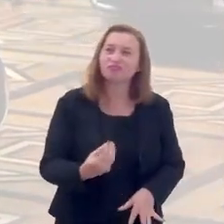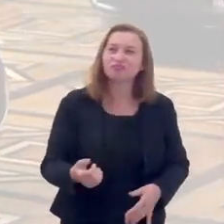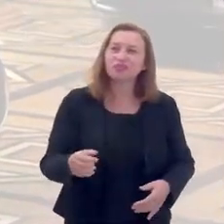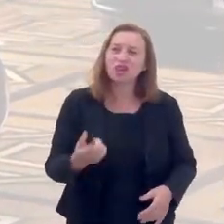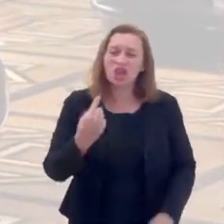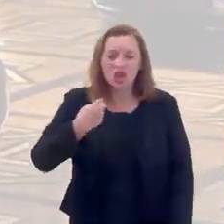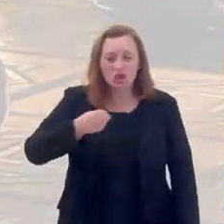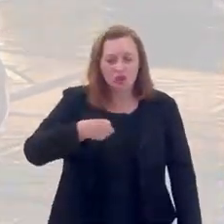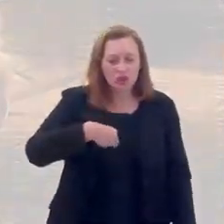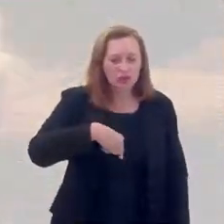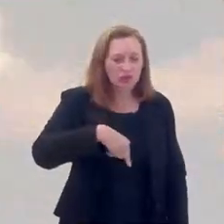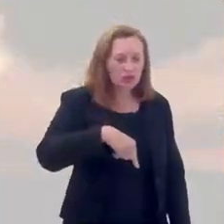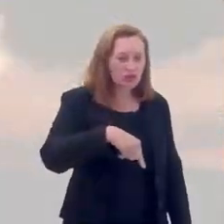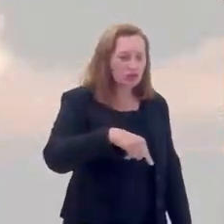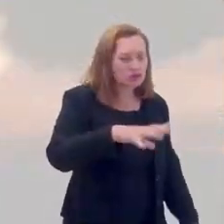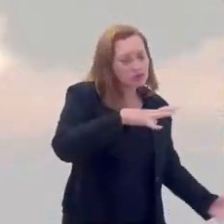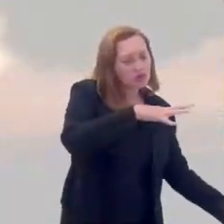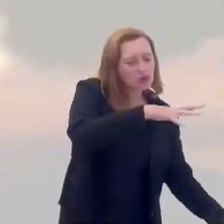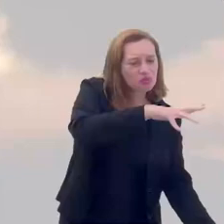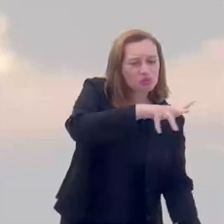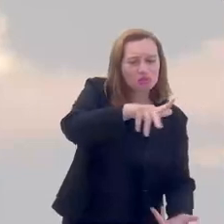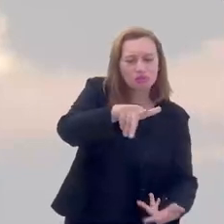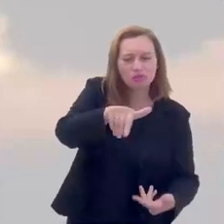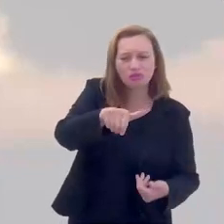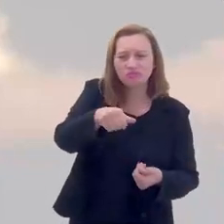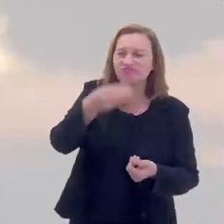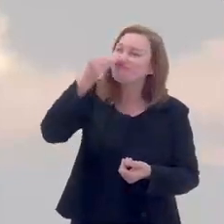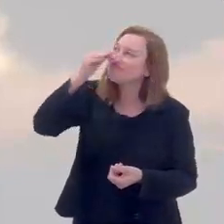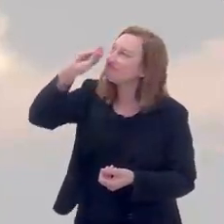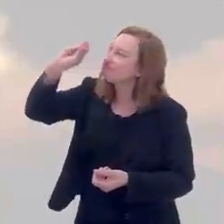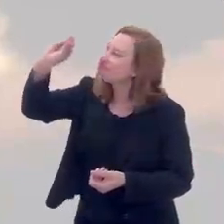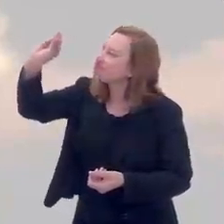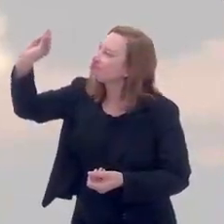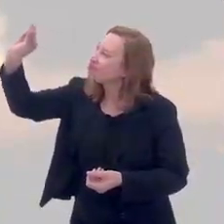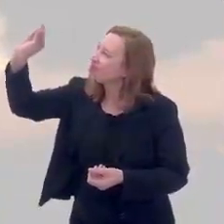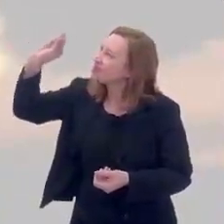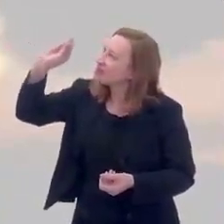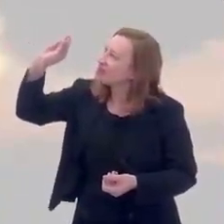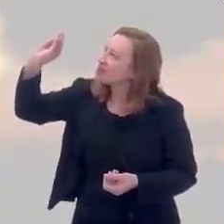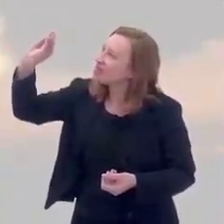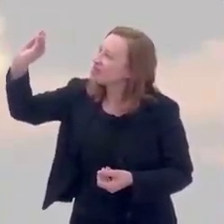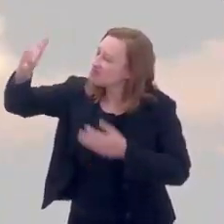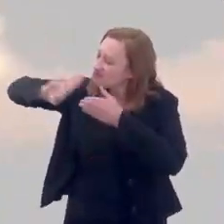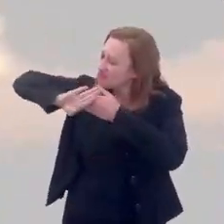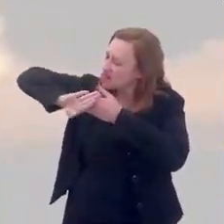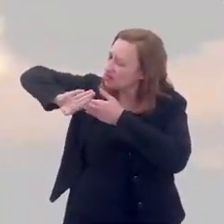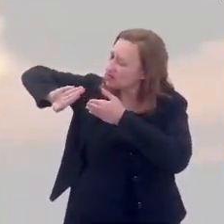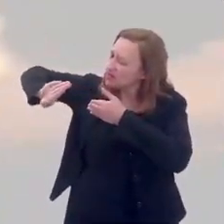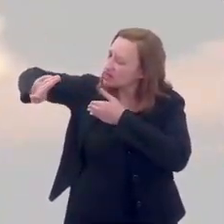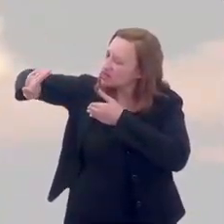fui embora que seu pai deve ter meu